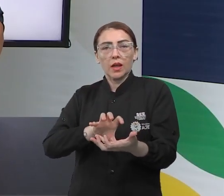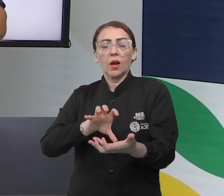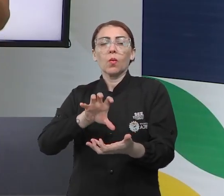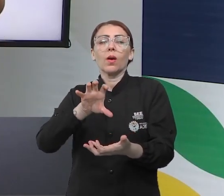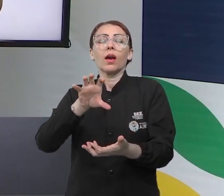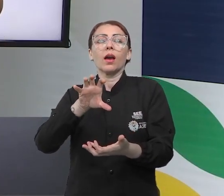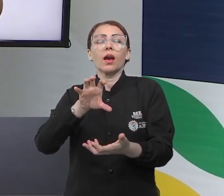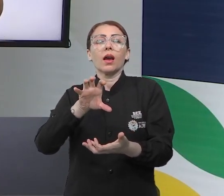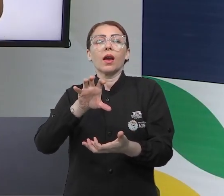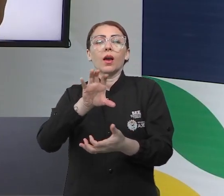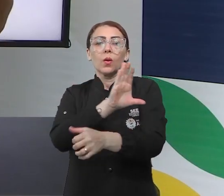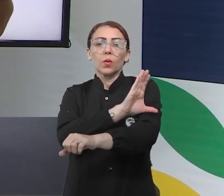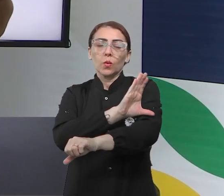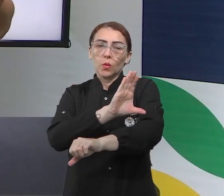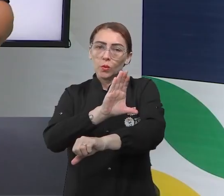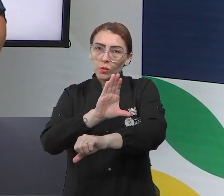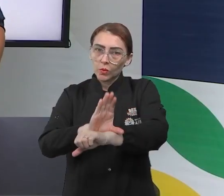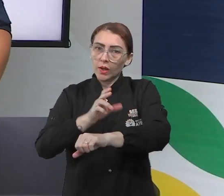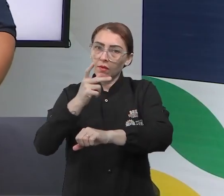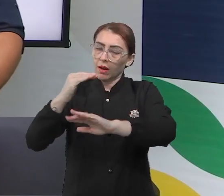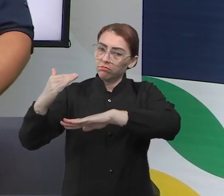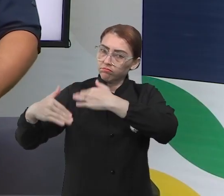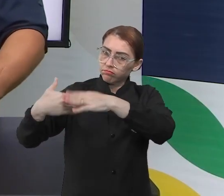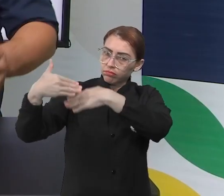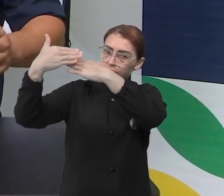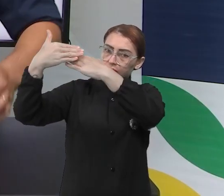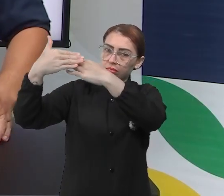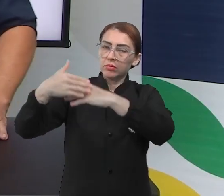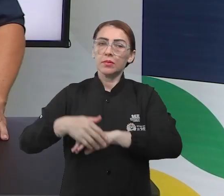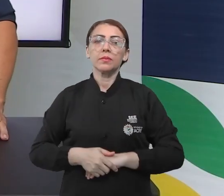que eles julgavam desenvolvida.